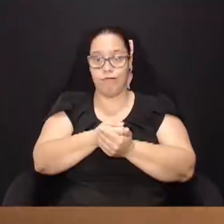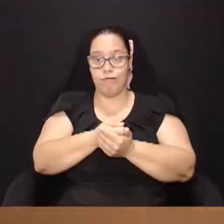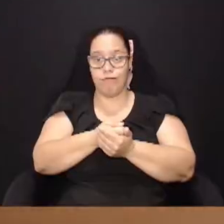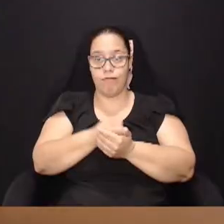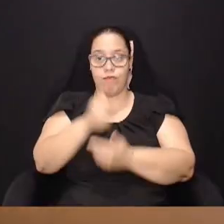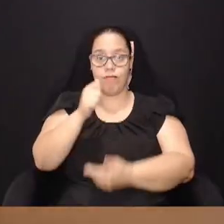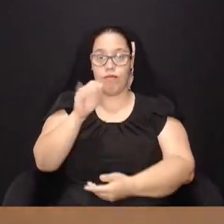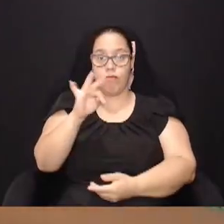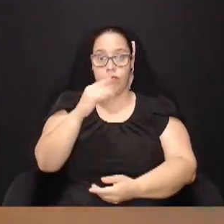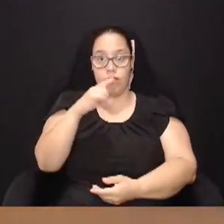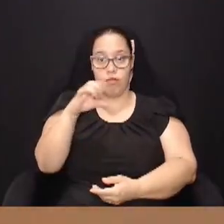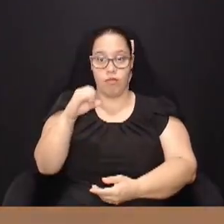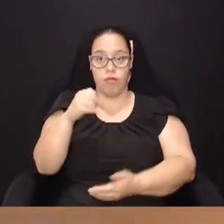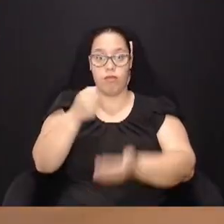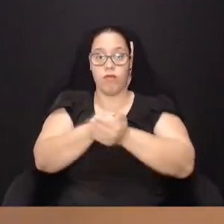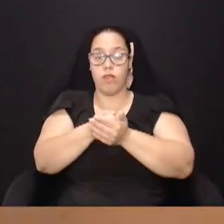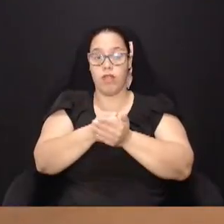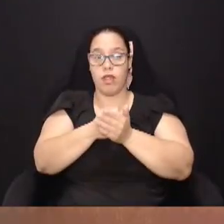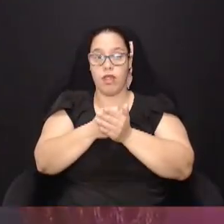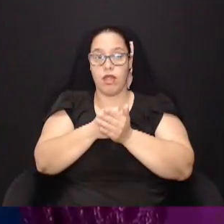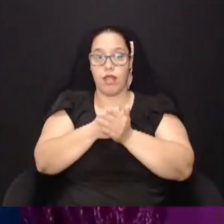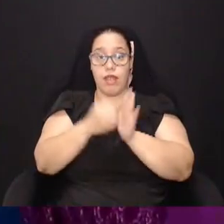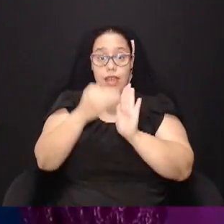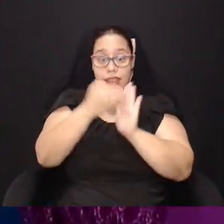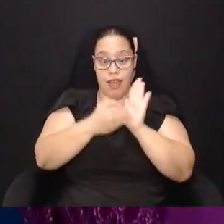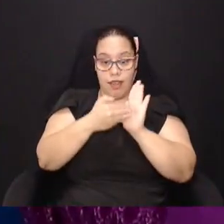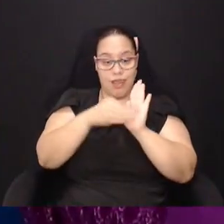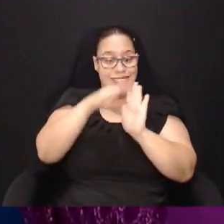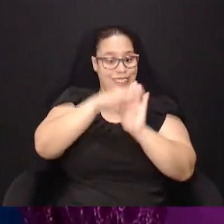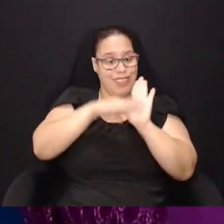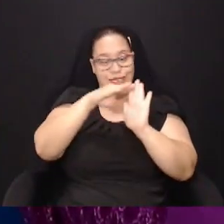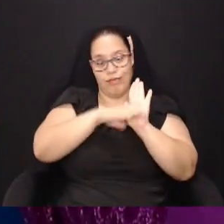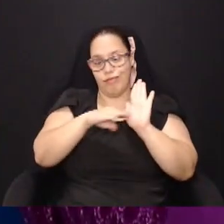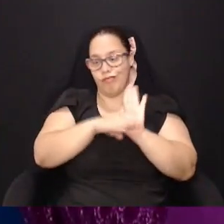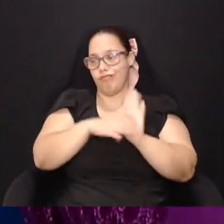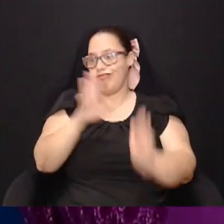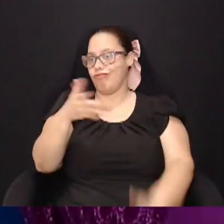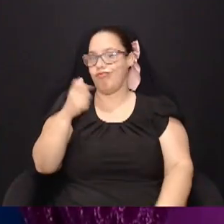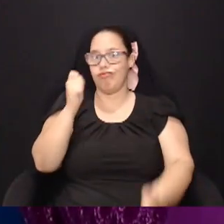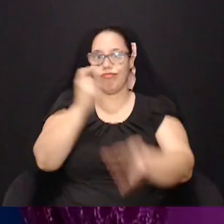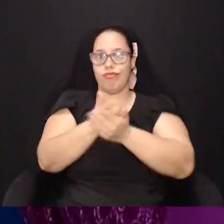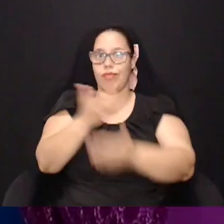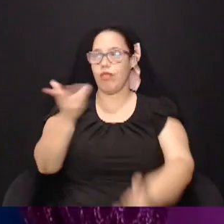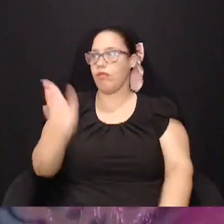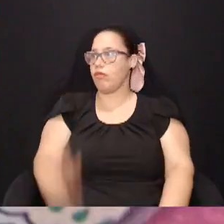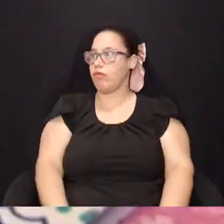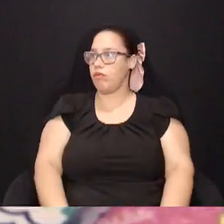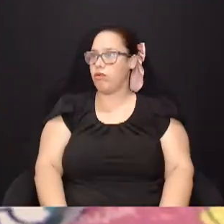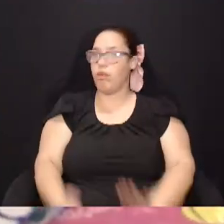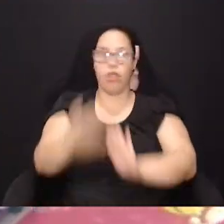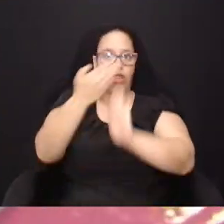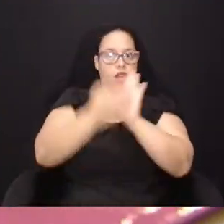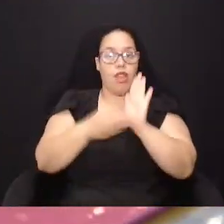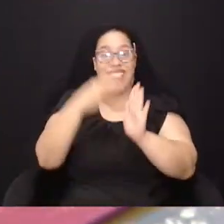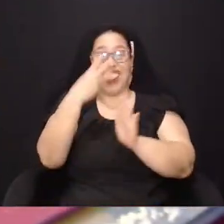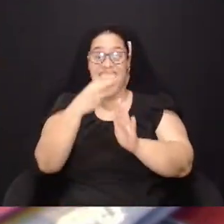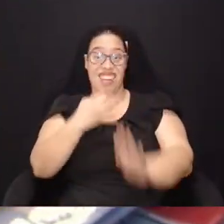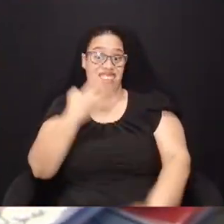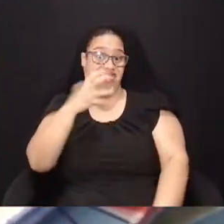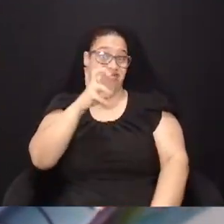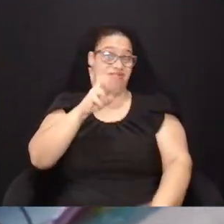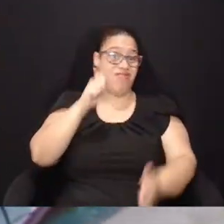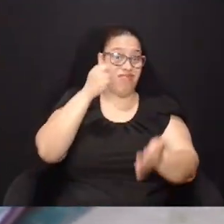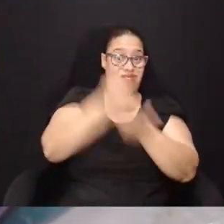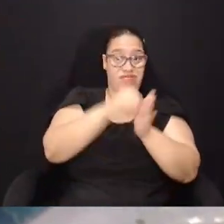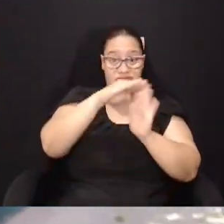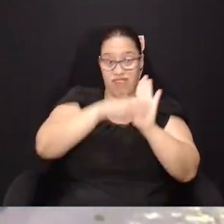tem que ser à vista, porque você não vai parcelar. Tem gente que, se já não paga à vista, imagina se fizer em 3, 4, 5 prestações, não vai pagar na